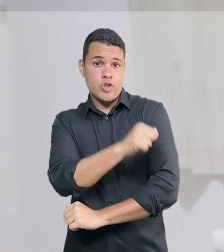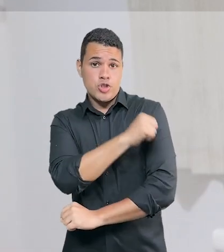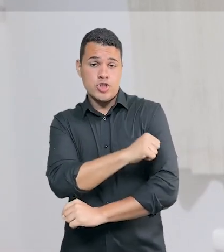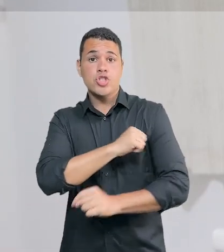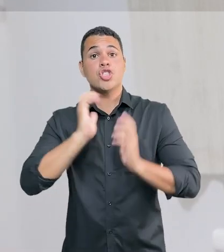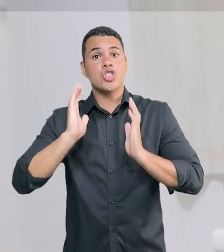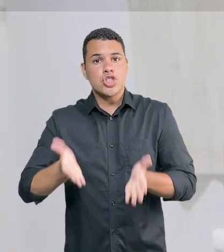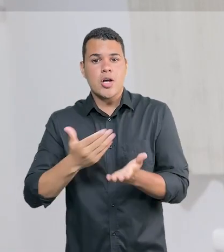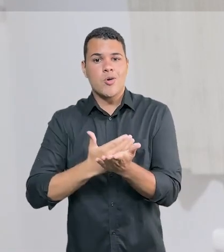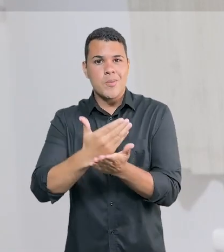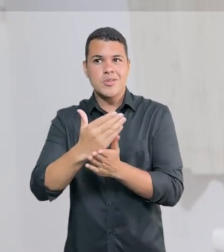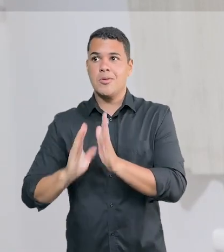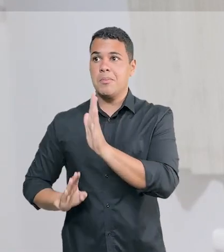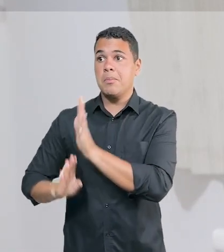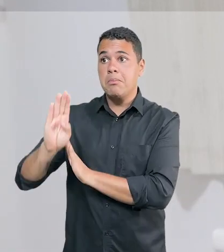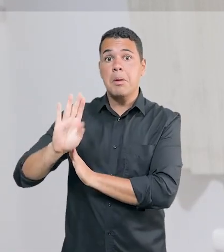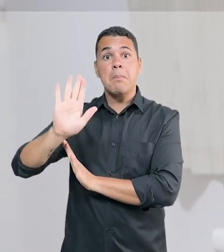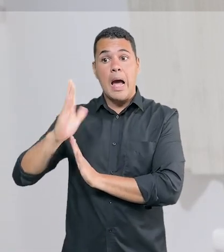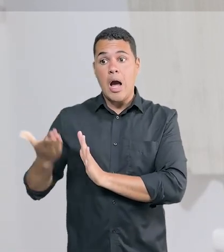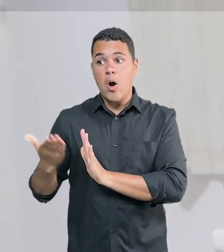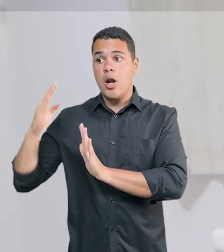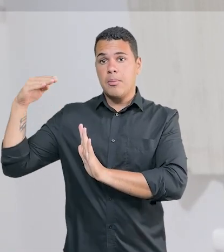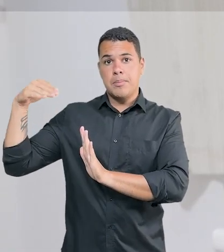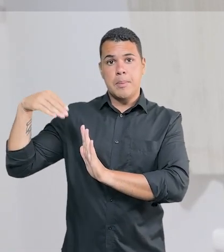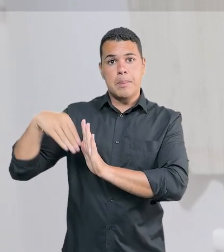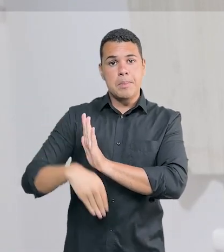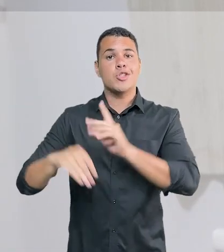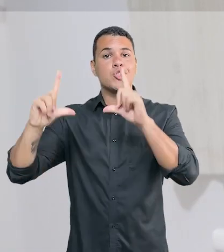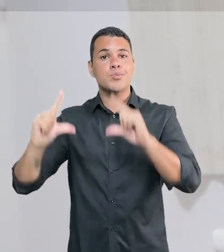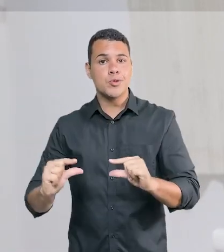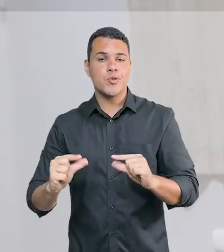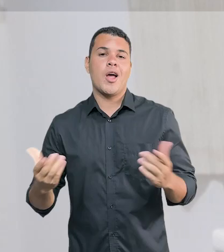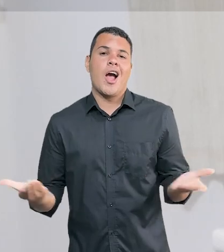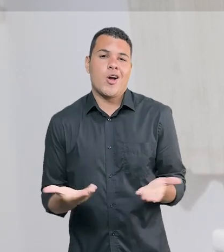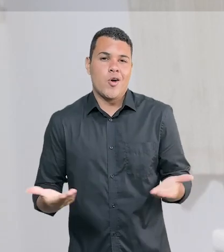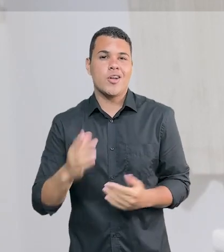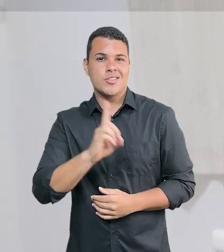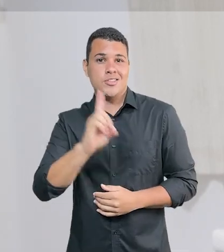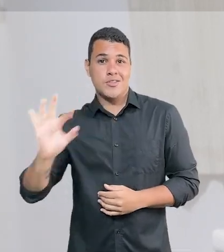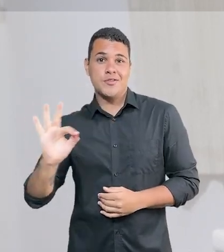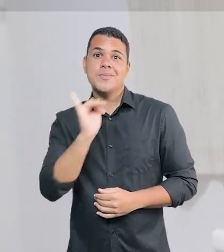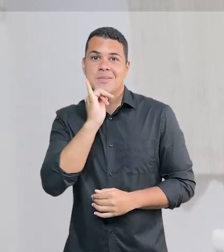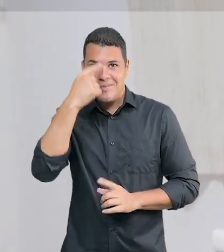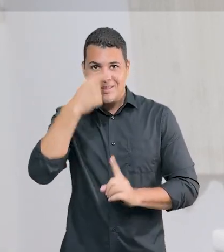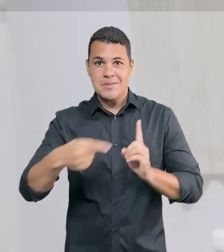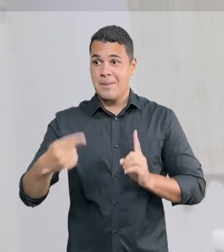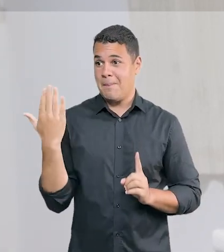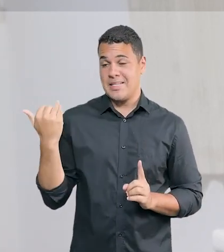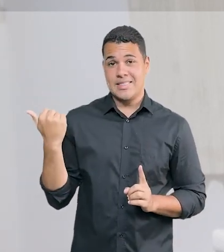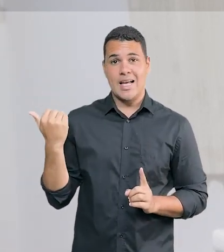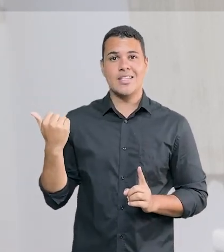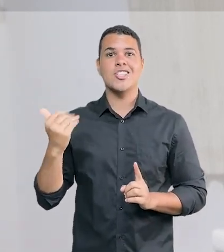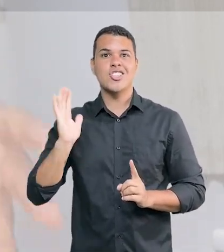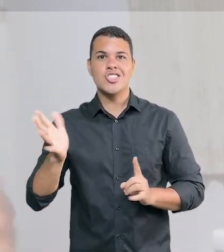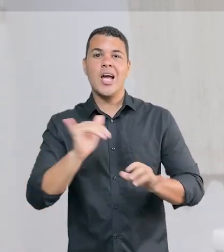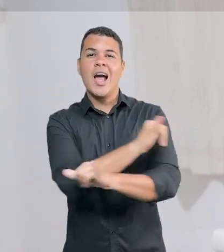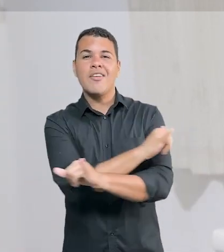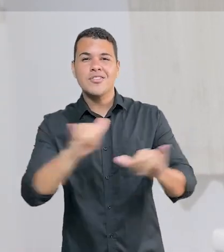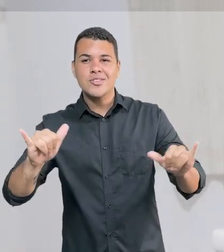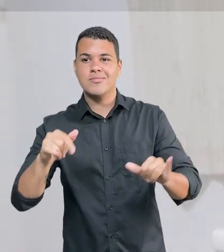havia iniciado um processo de queda no número de novos casos semanais, e agora o Distrito Federal, né, que semana passada a